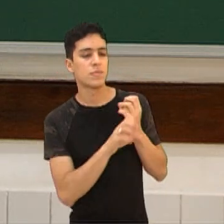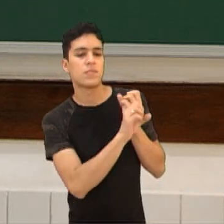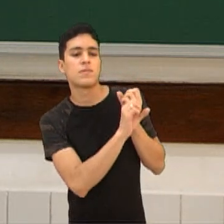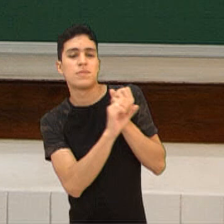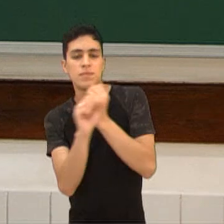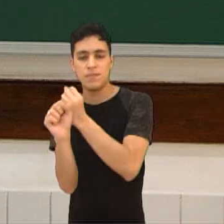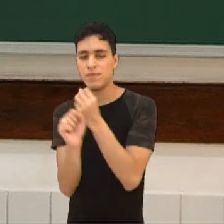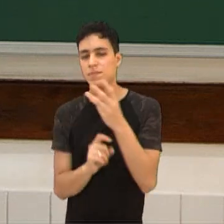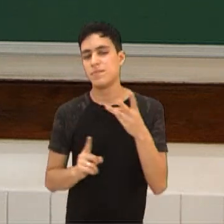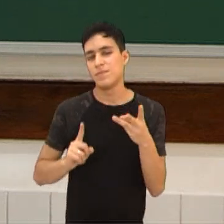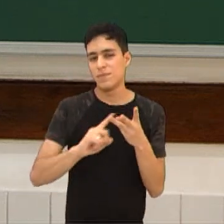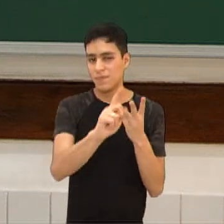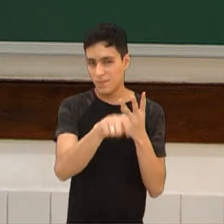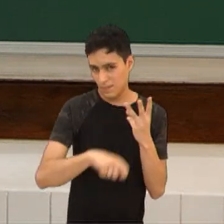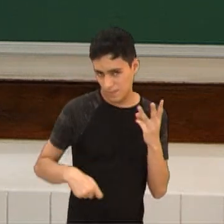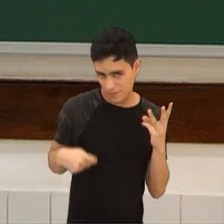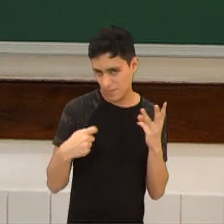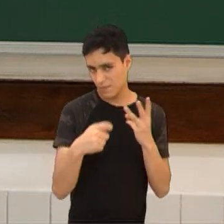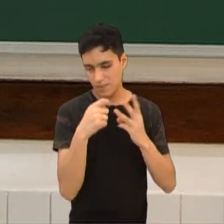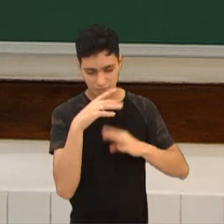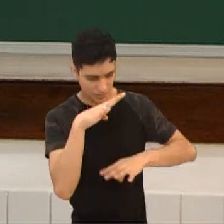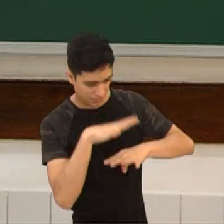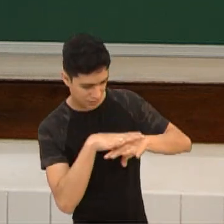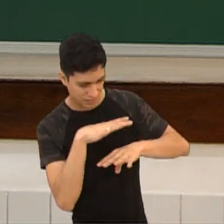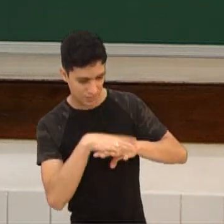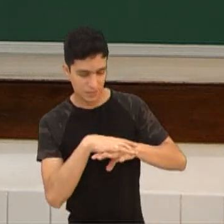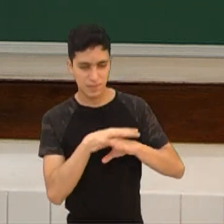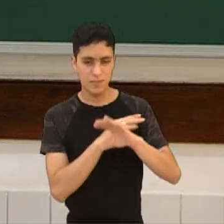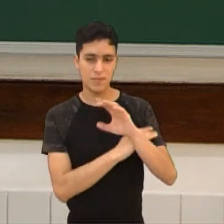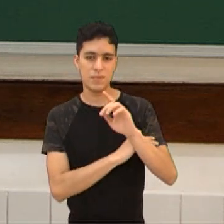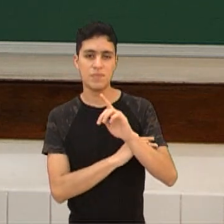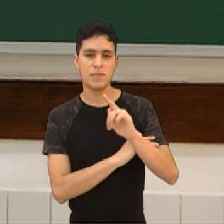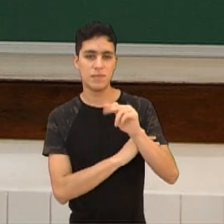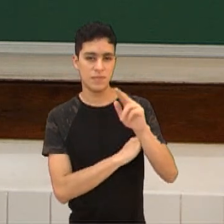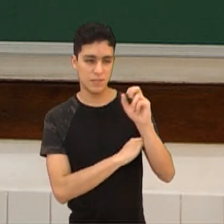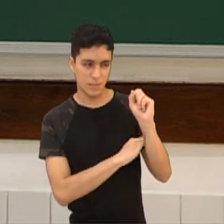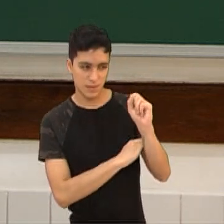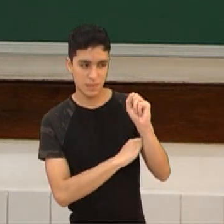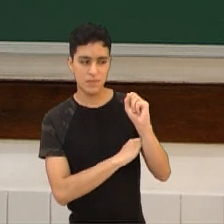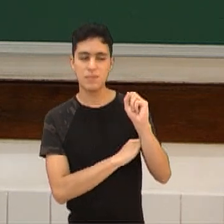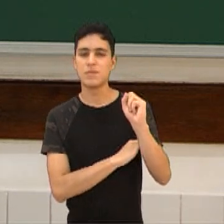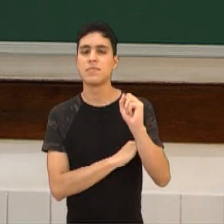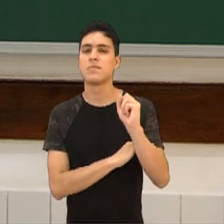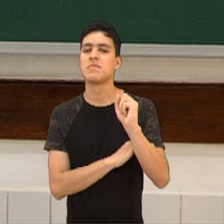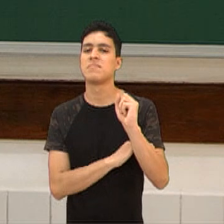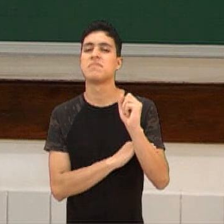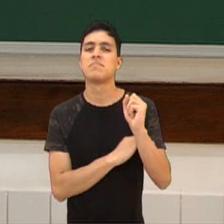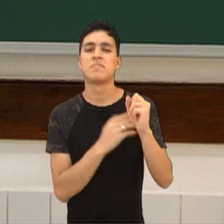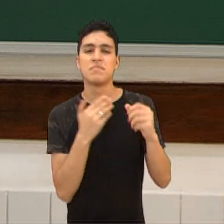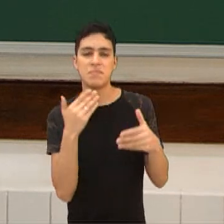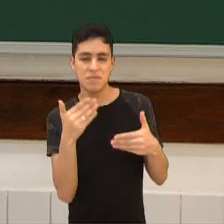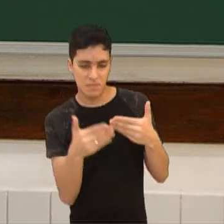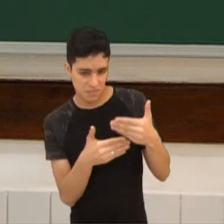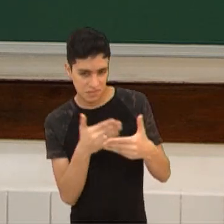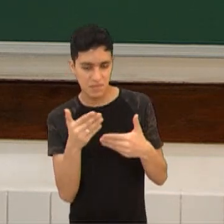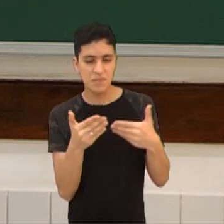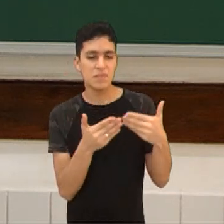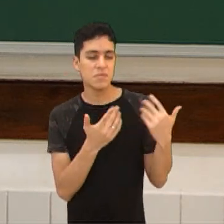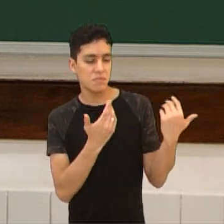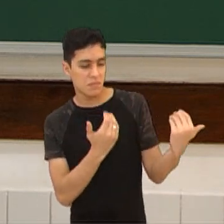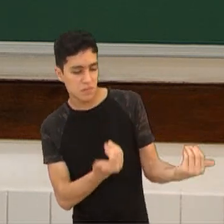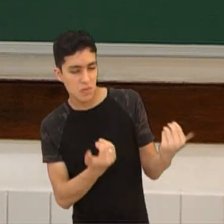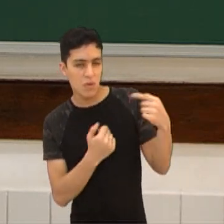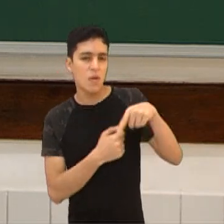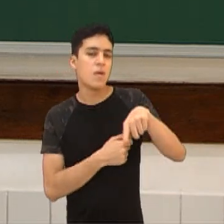termos, a gente falou aqui do matemático e filósofo Gauss, né? Que com pouquíssimo tempo, assim, muito